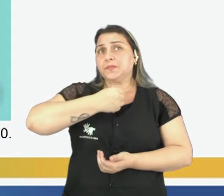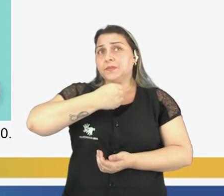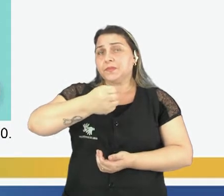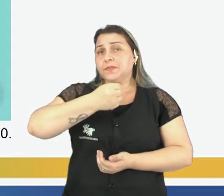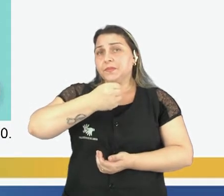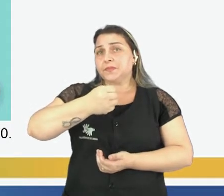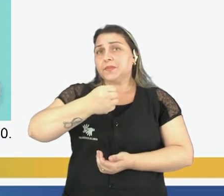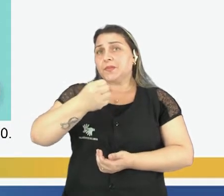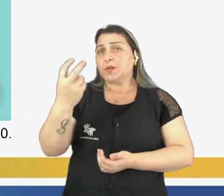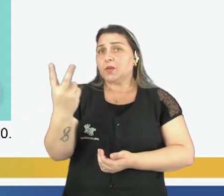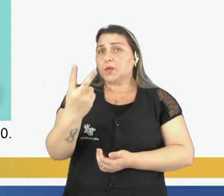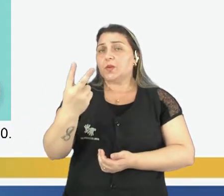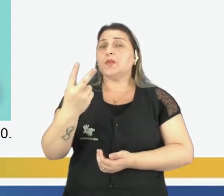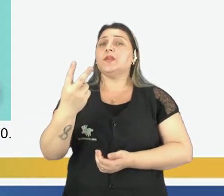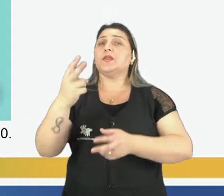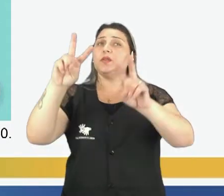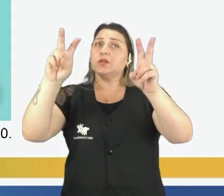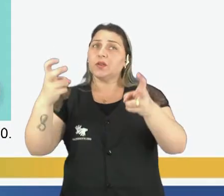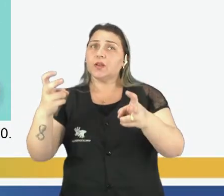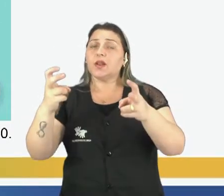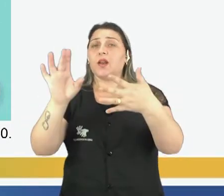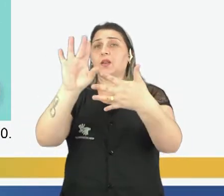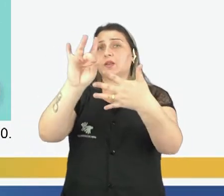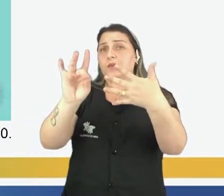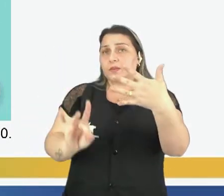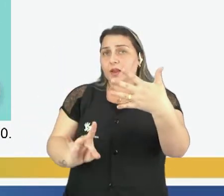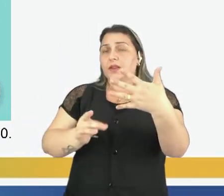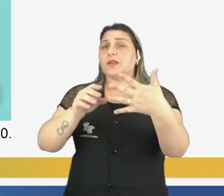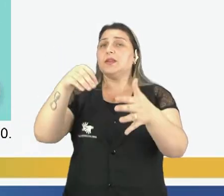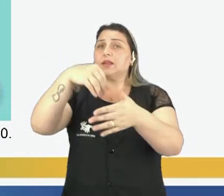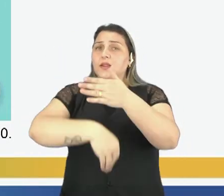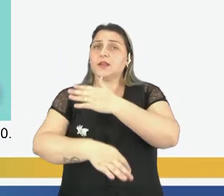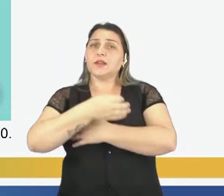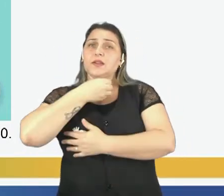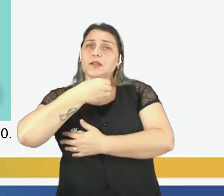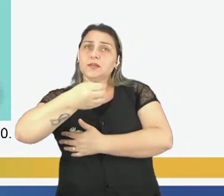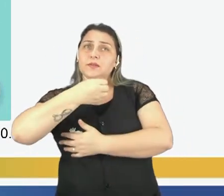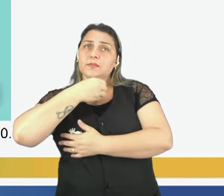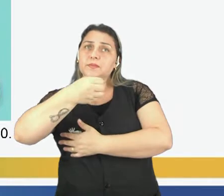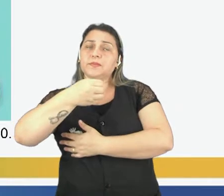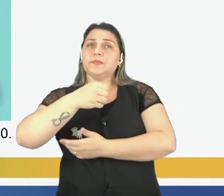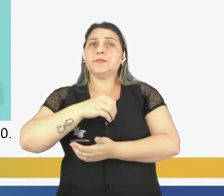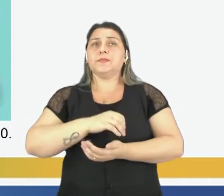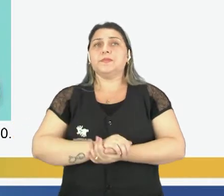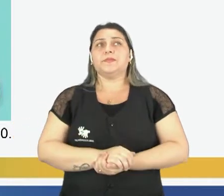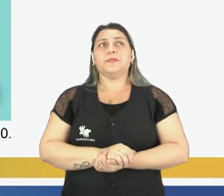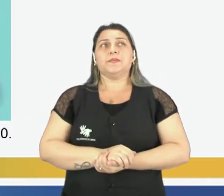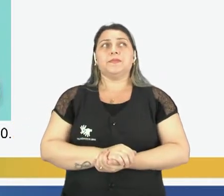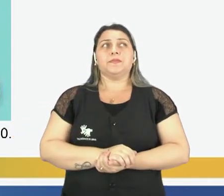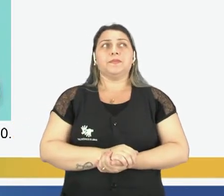Entretítulo: são os itens abordados em uma reportagem.